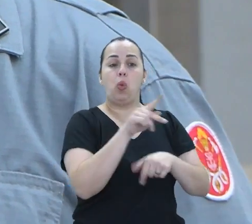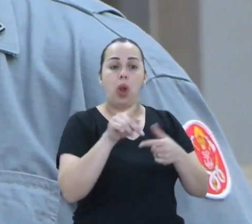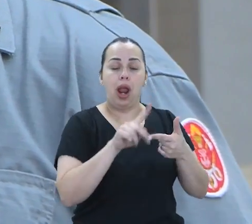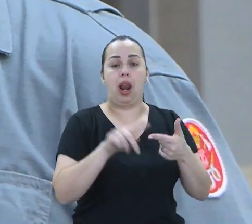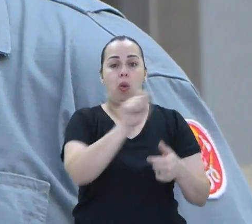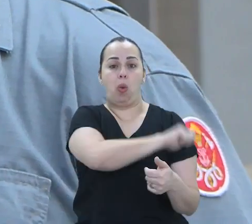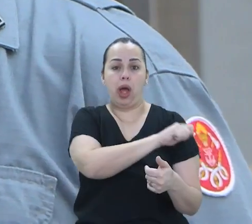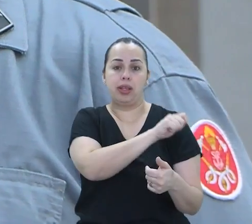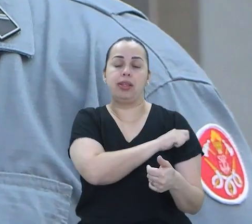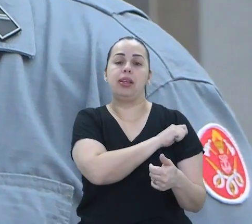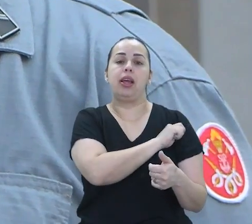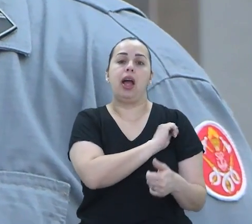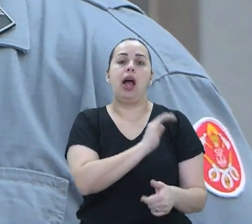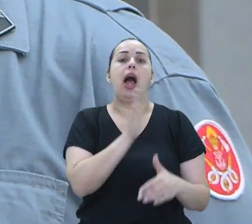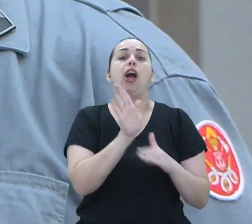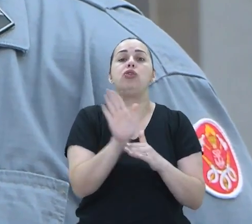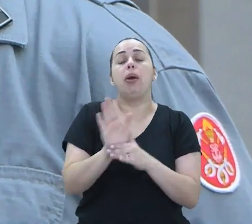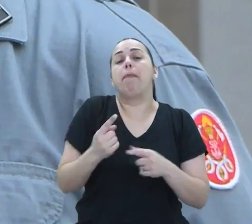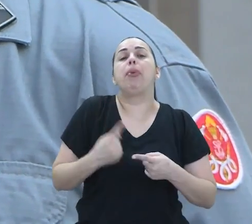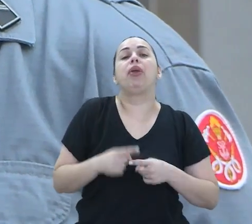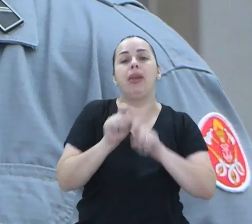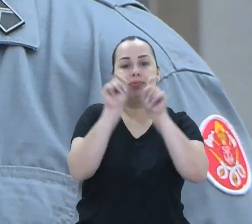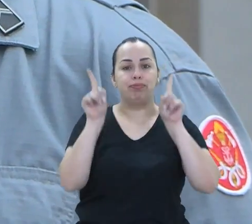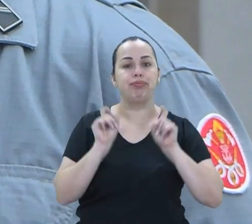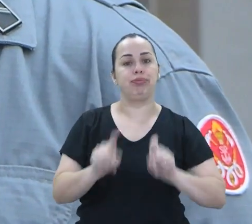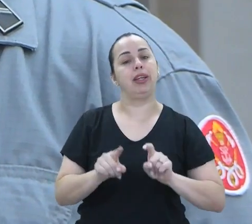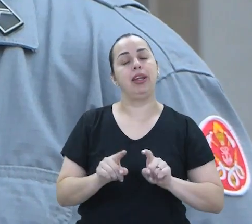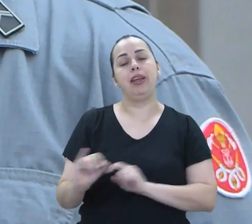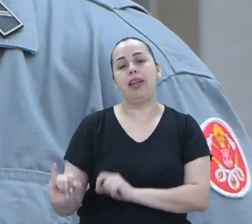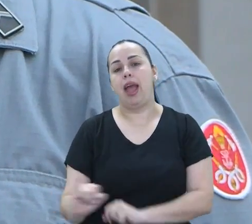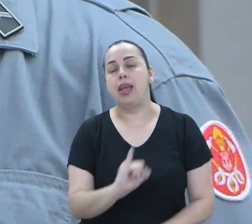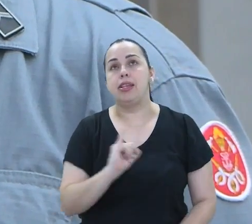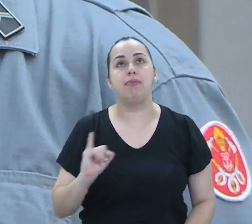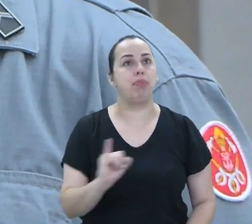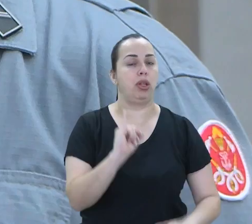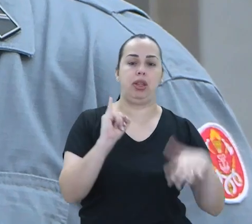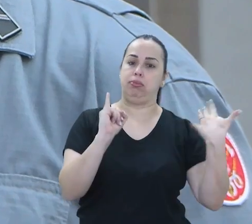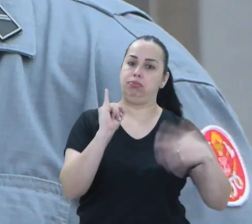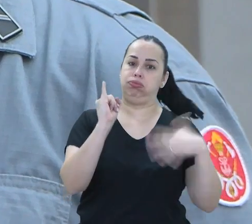treinamento, professores, alunos, isso facilita porque eu acho que é uma